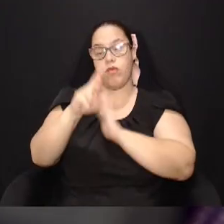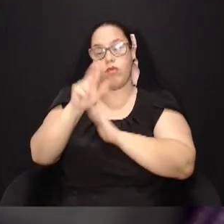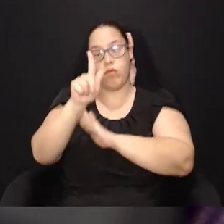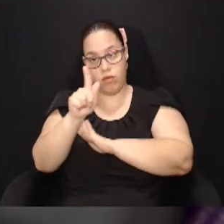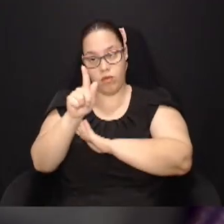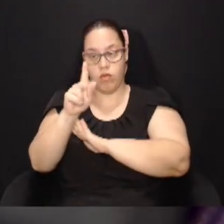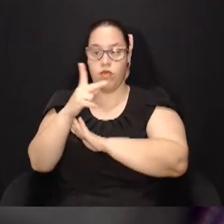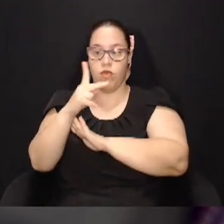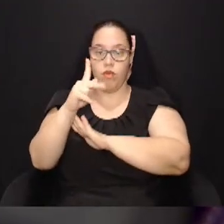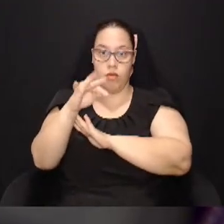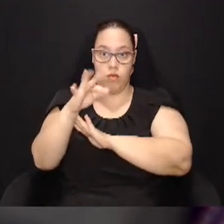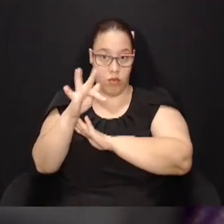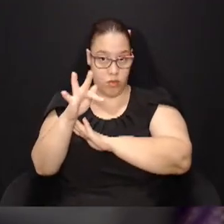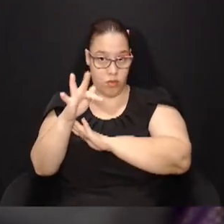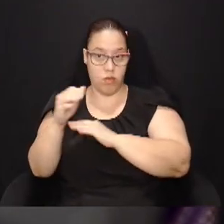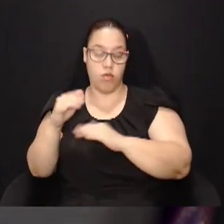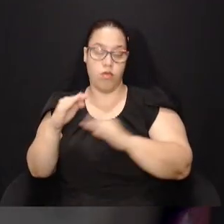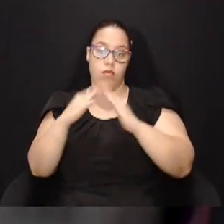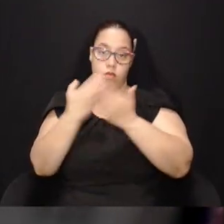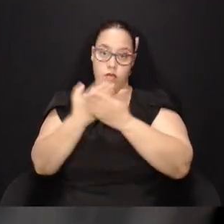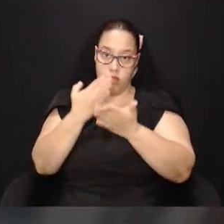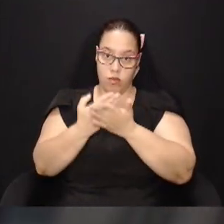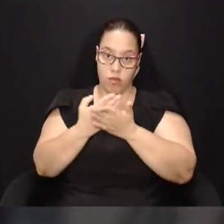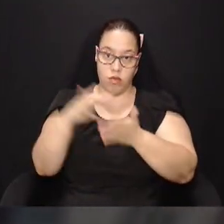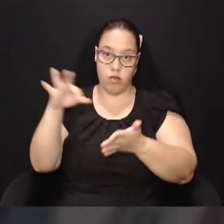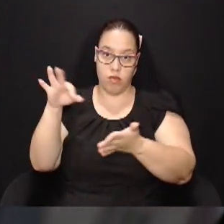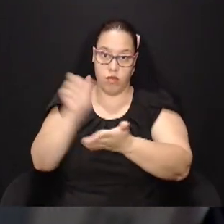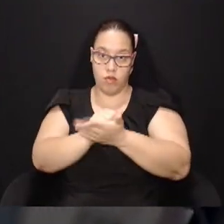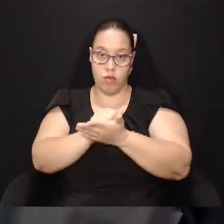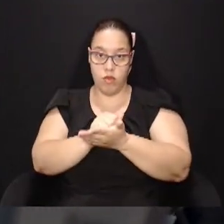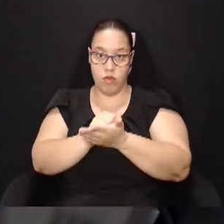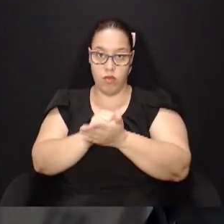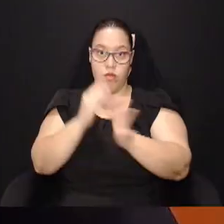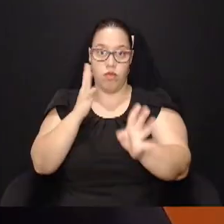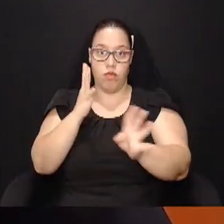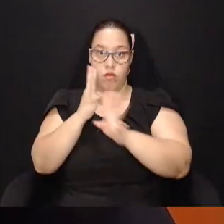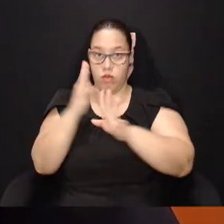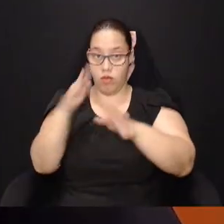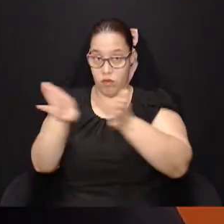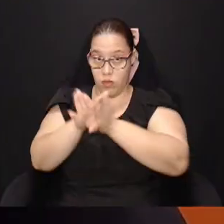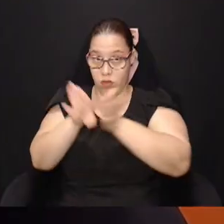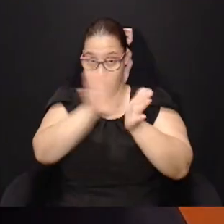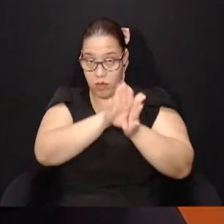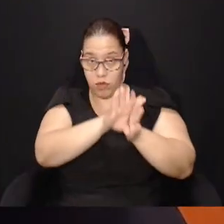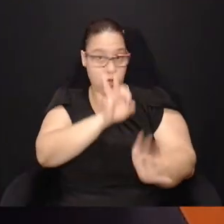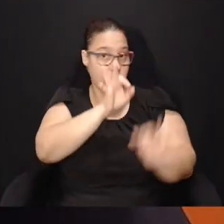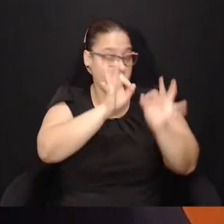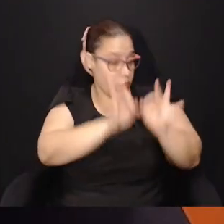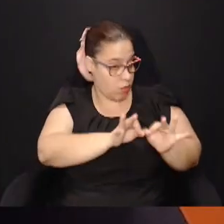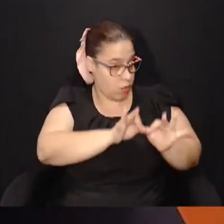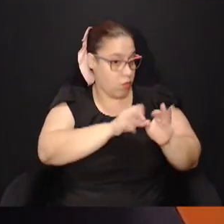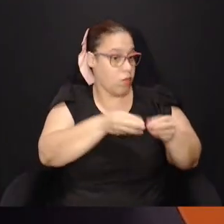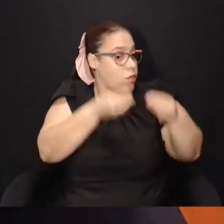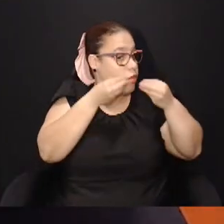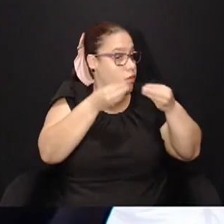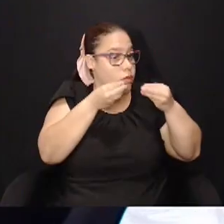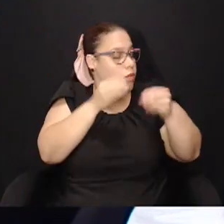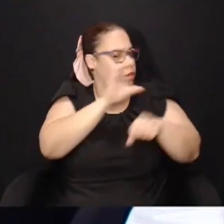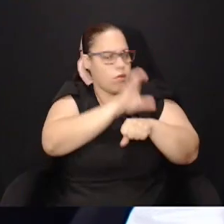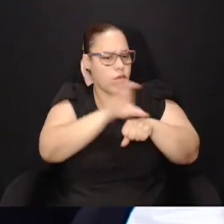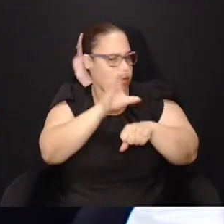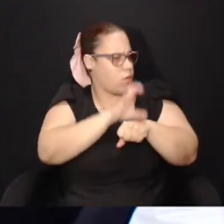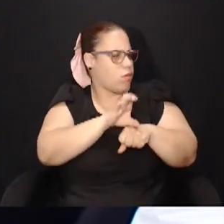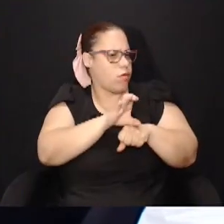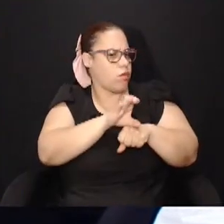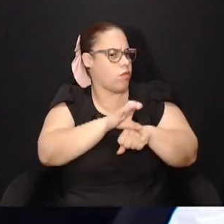comprovante de escolaridade, e a matrícula é feita por ordem de chegada. Certo. E no caso, como esses cursos estão disponíveis em todas as